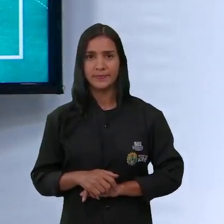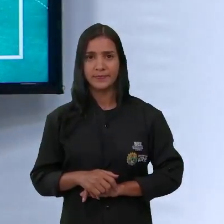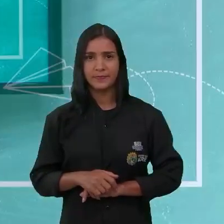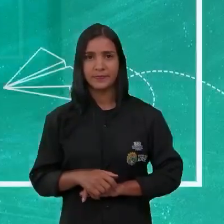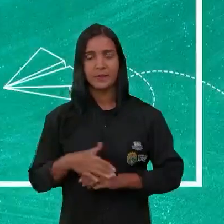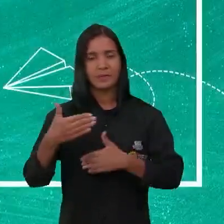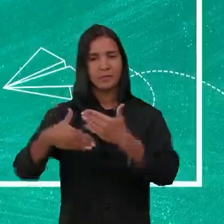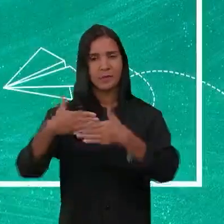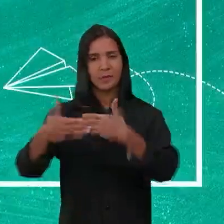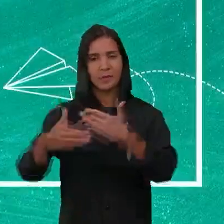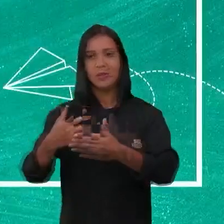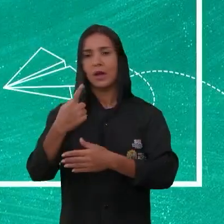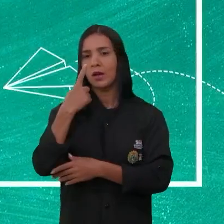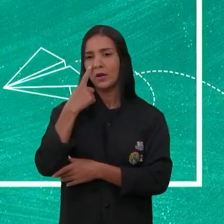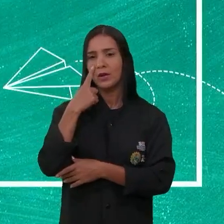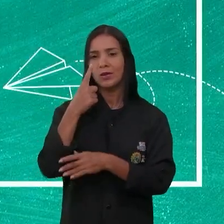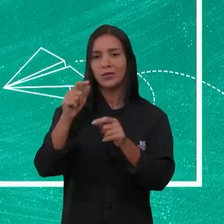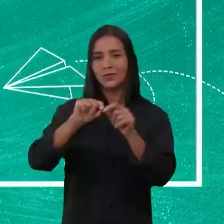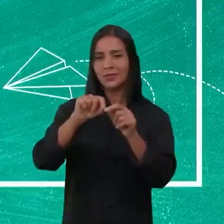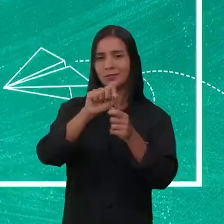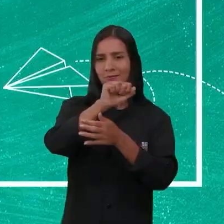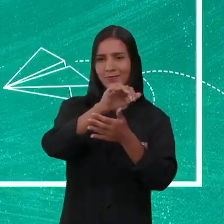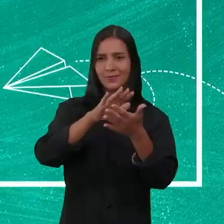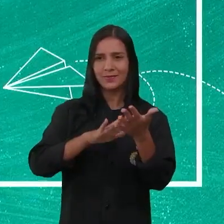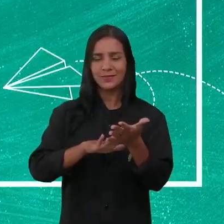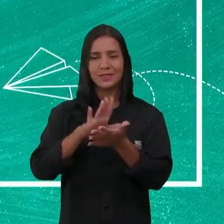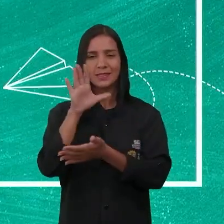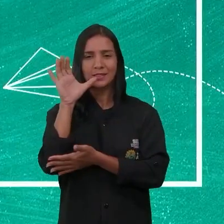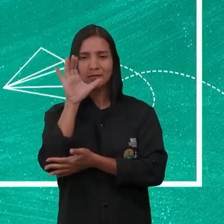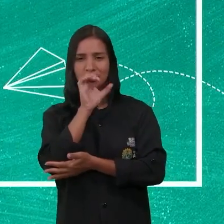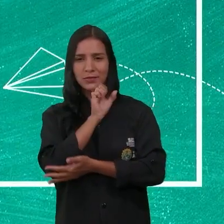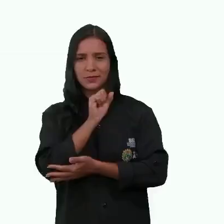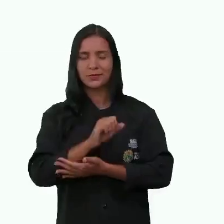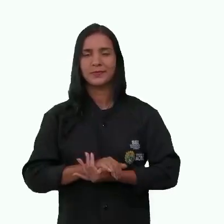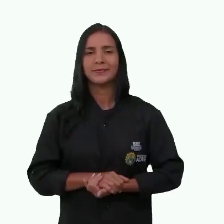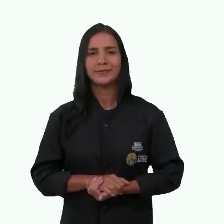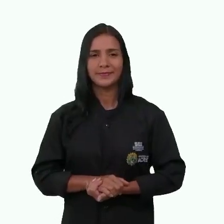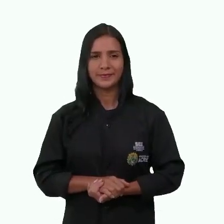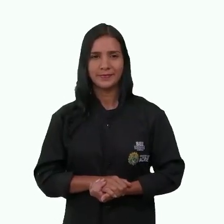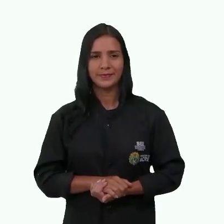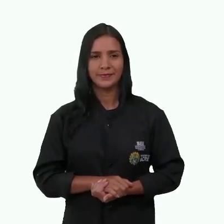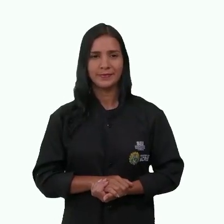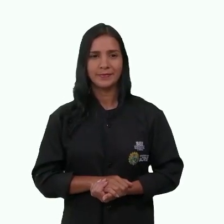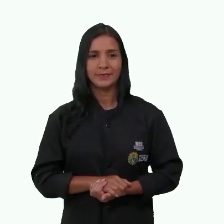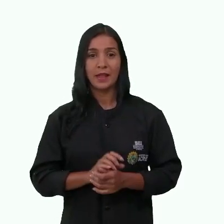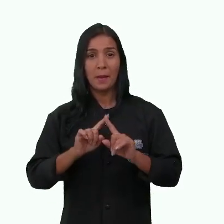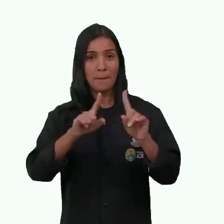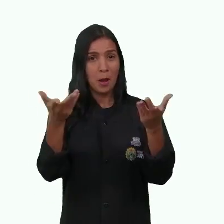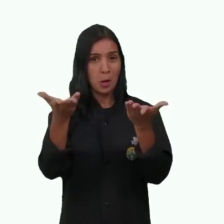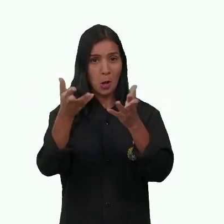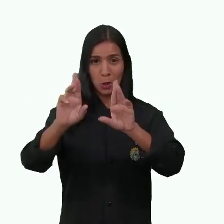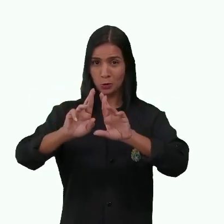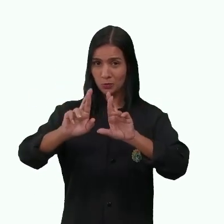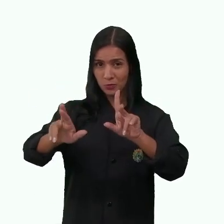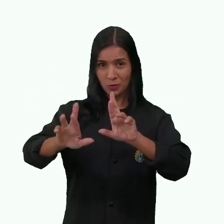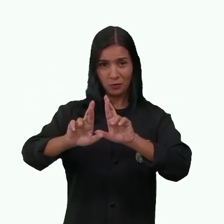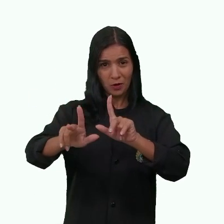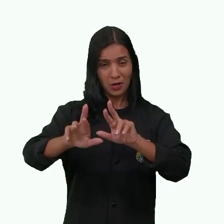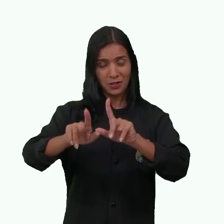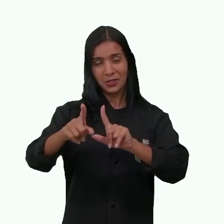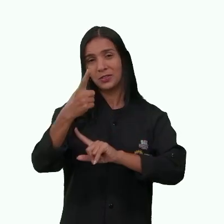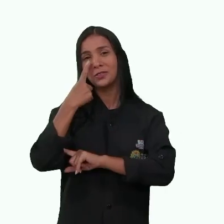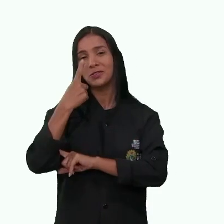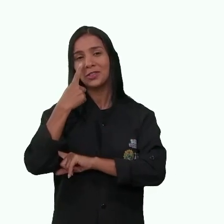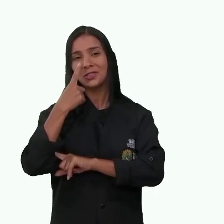e agora nós temos a nossa atividade. E a nossa atividade, ela é uma atividade diferente. Diferente por